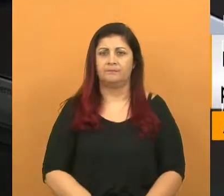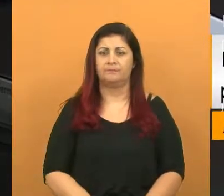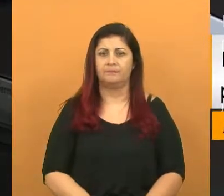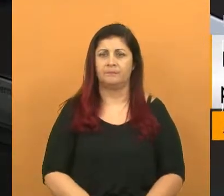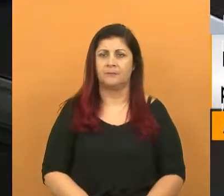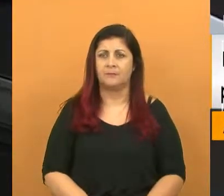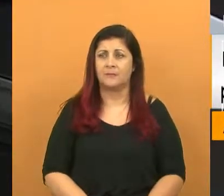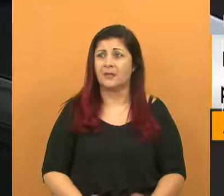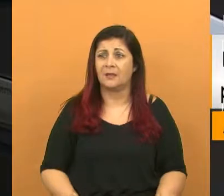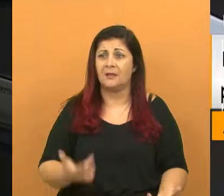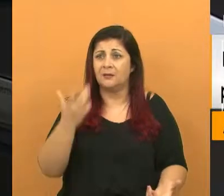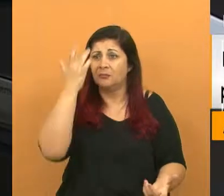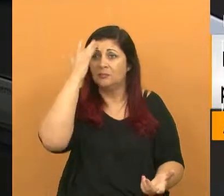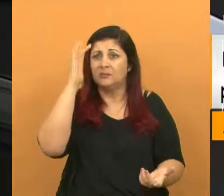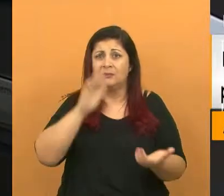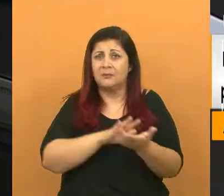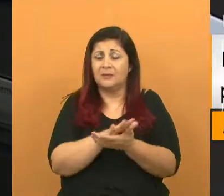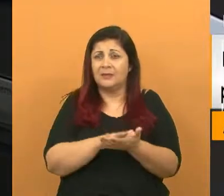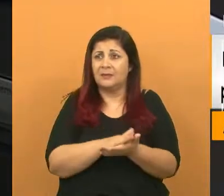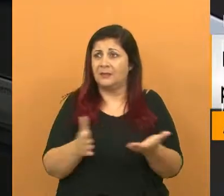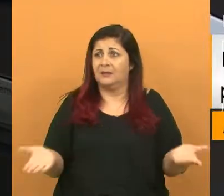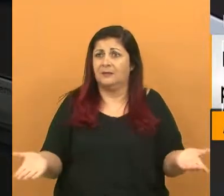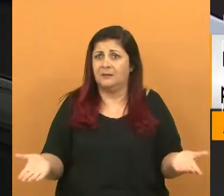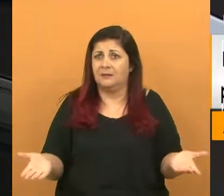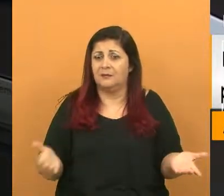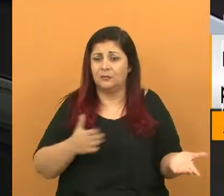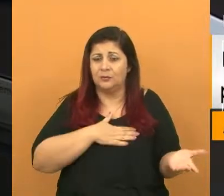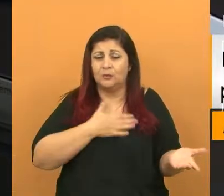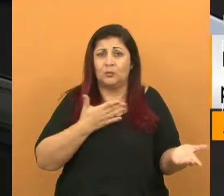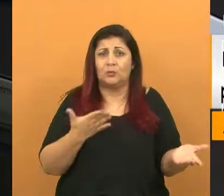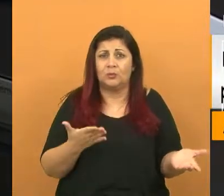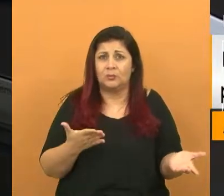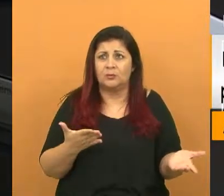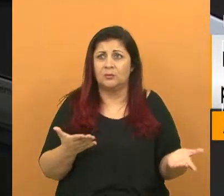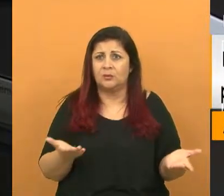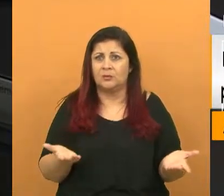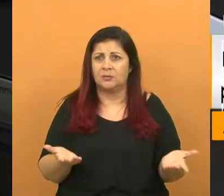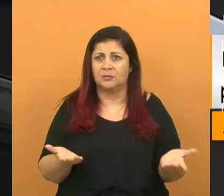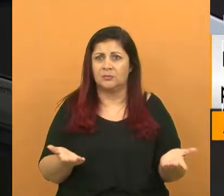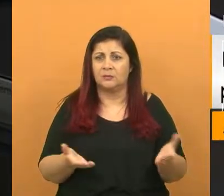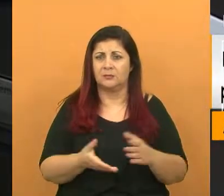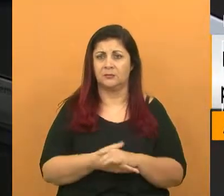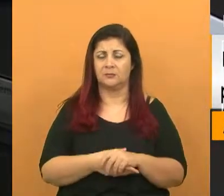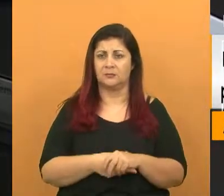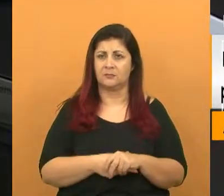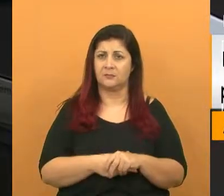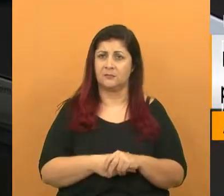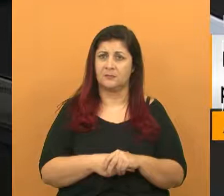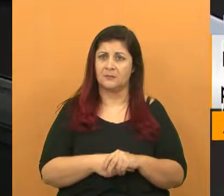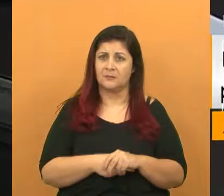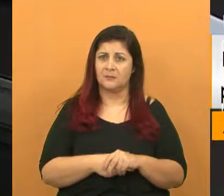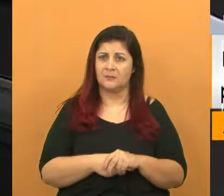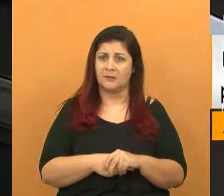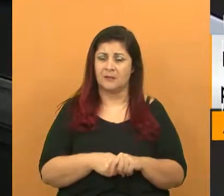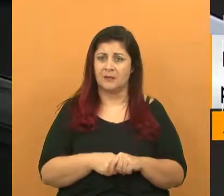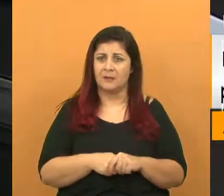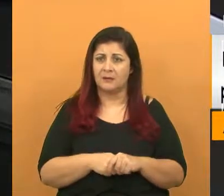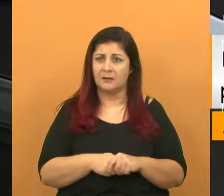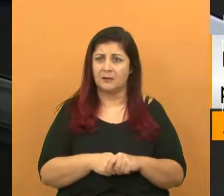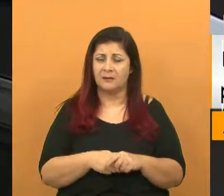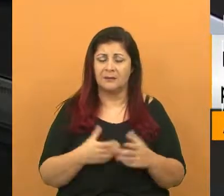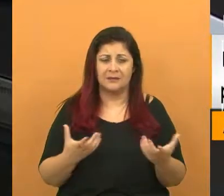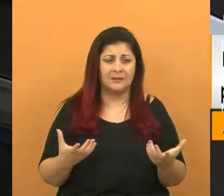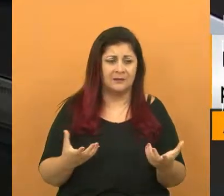até esse momento a gente não sabia de nada. Né? A gente estava ali, vamos dizer, que meio que a deriva. Isso aí